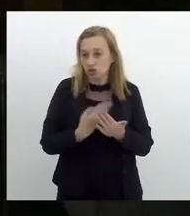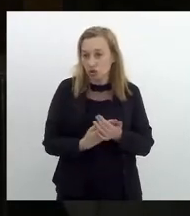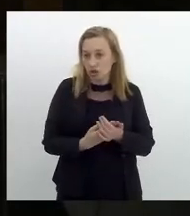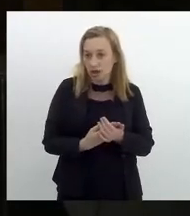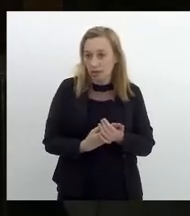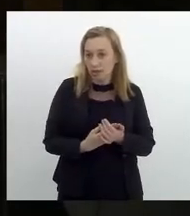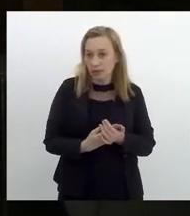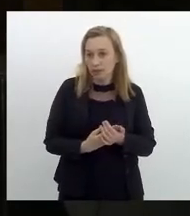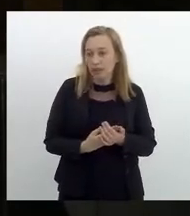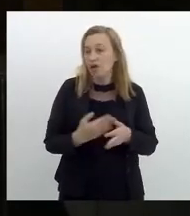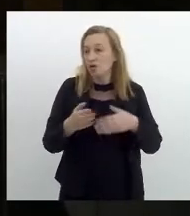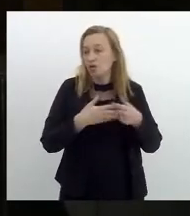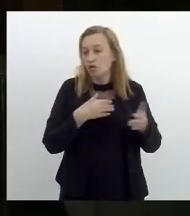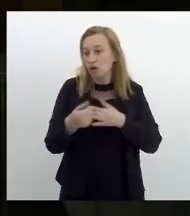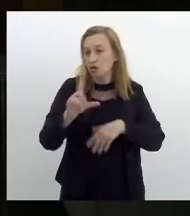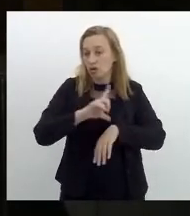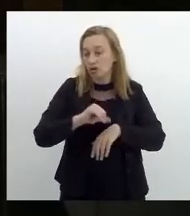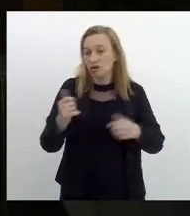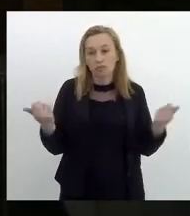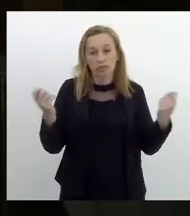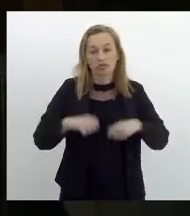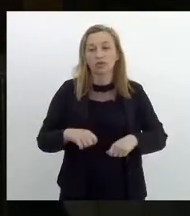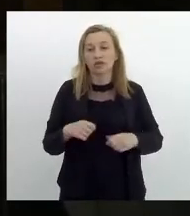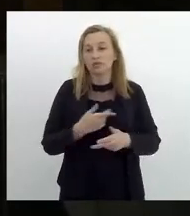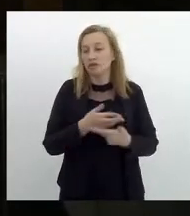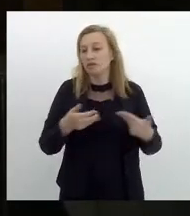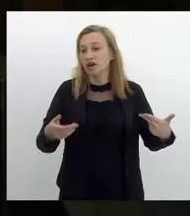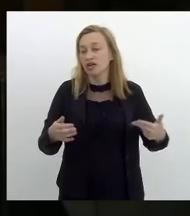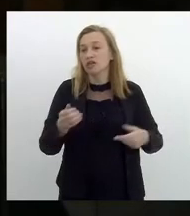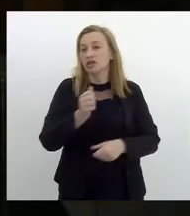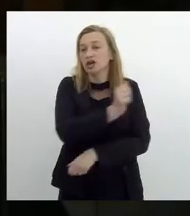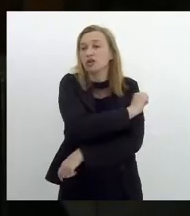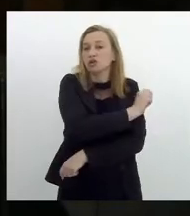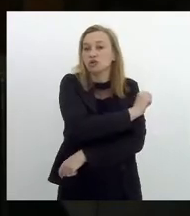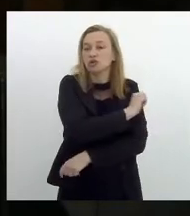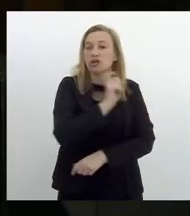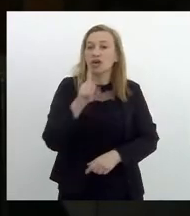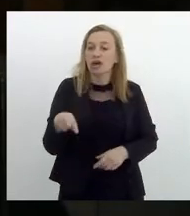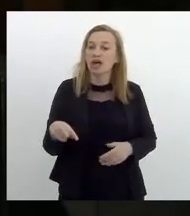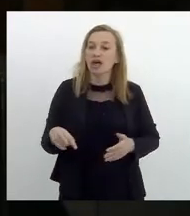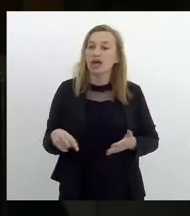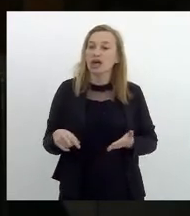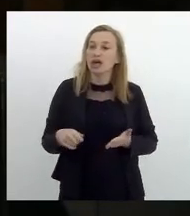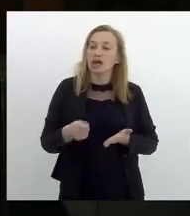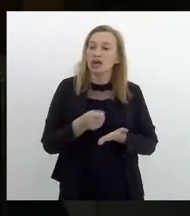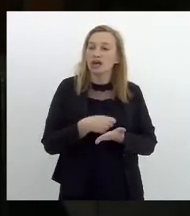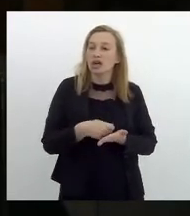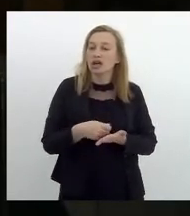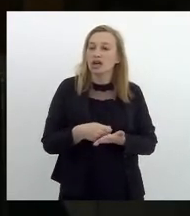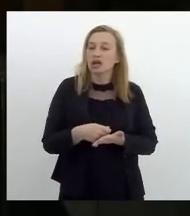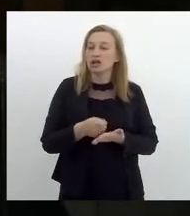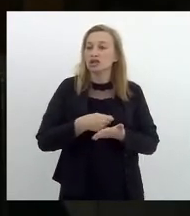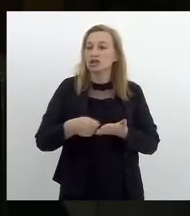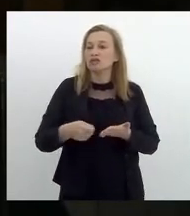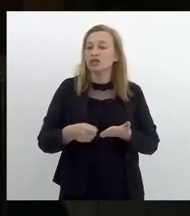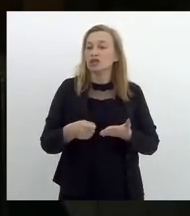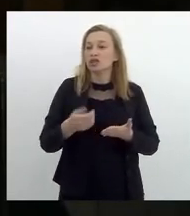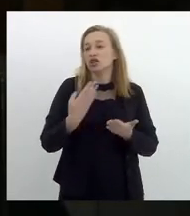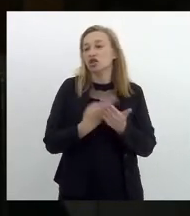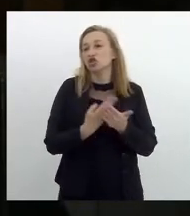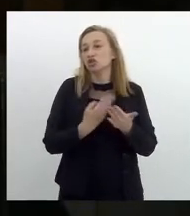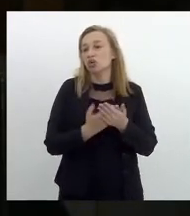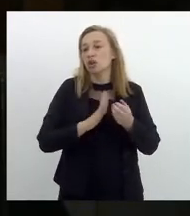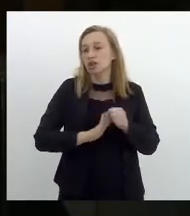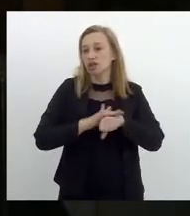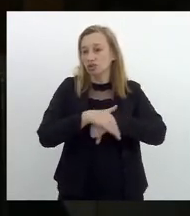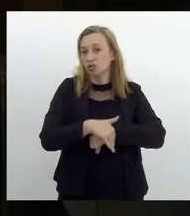única possibilidade para muitos desses estudantes é se matricular em escolas noturnas, colocando em